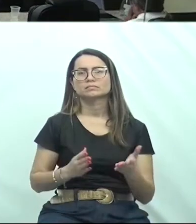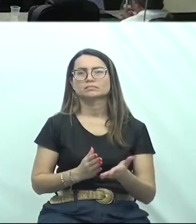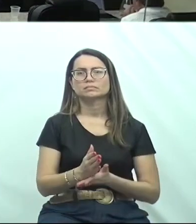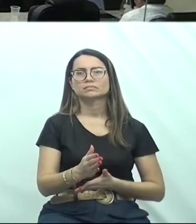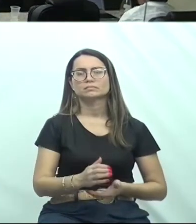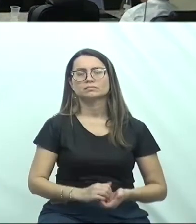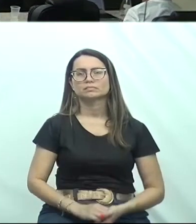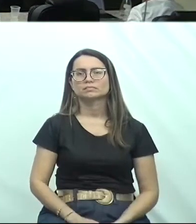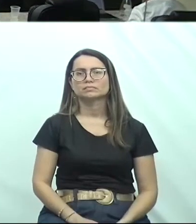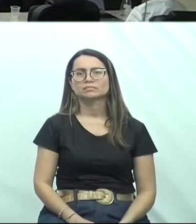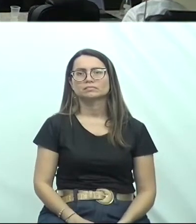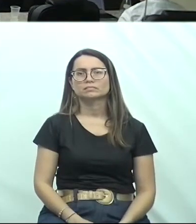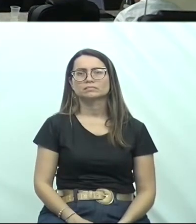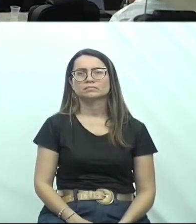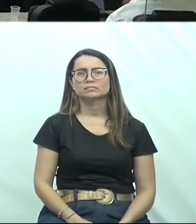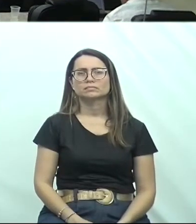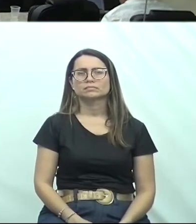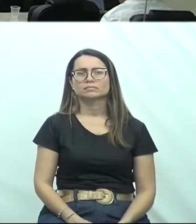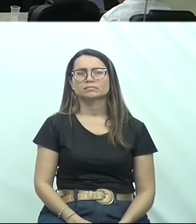Aprovado por unanimidade. Requerimento